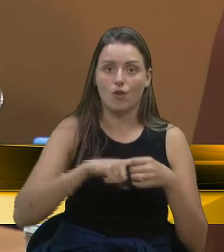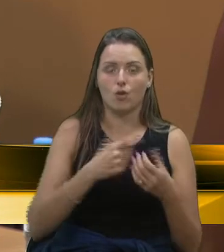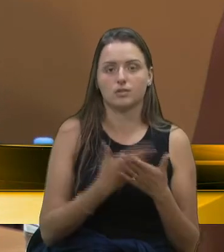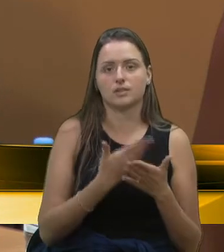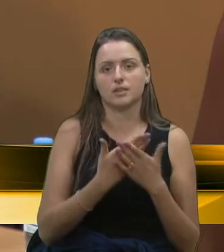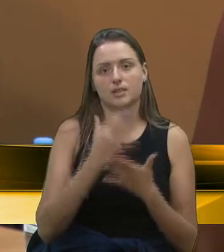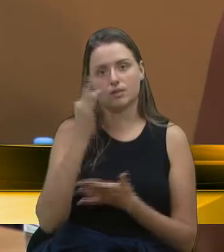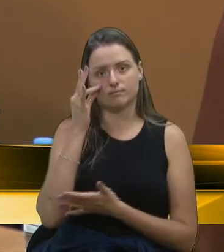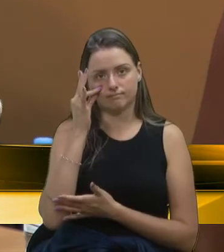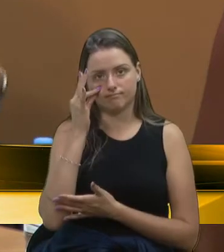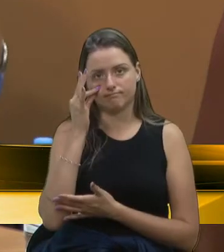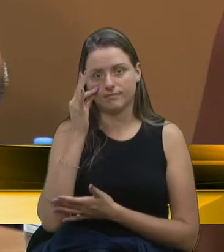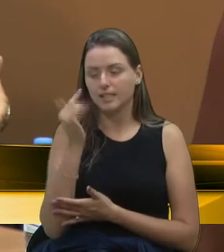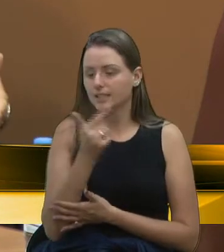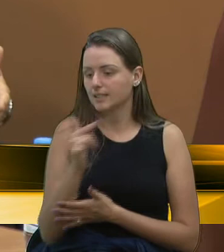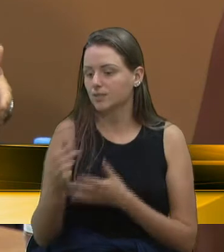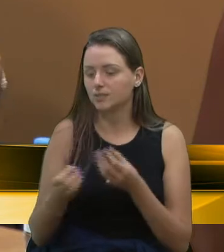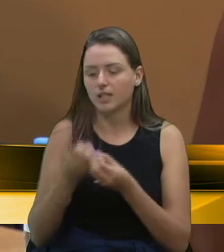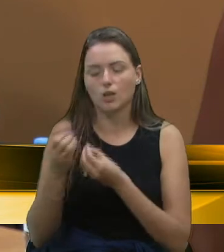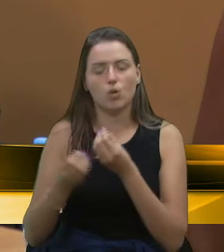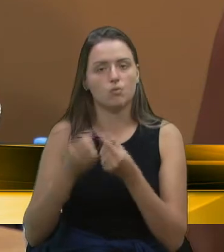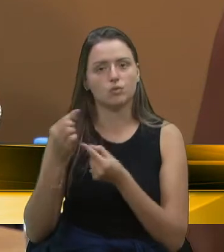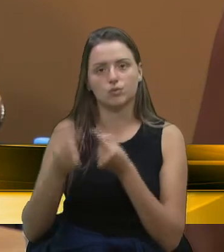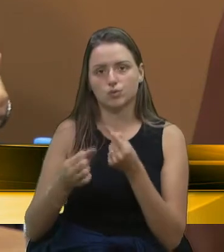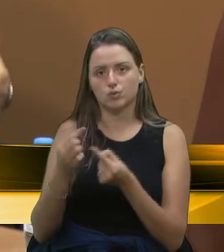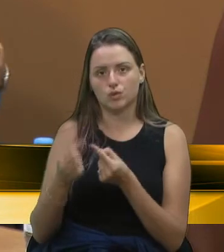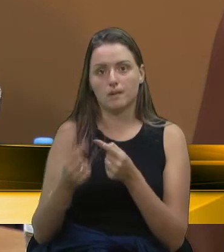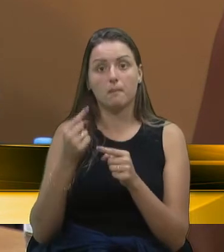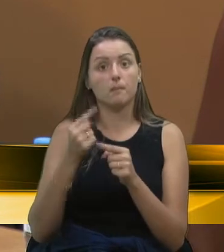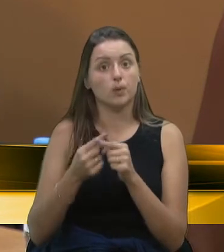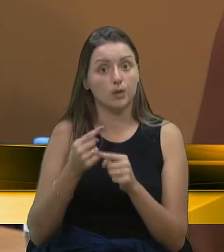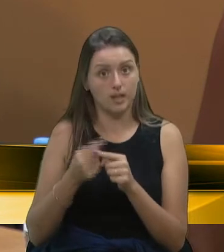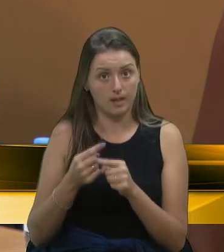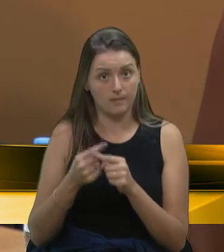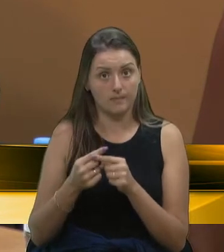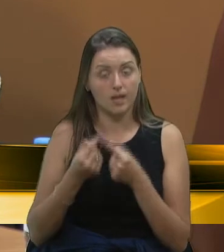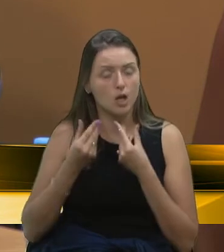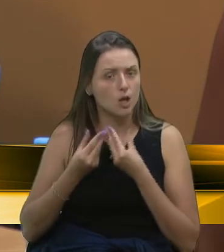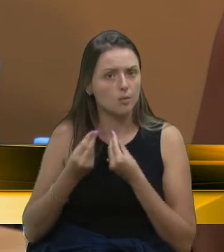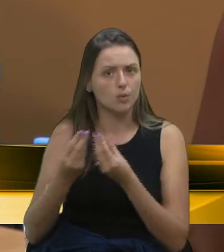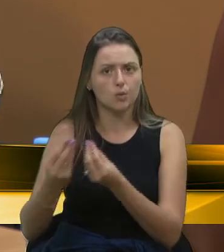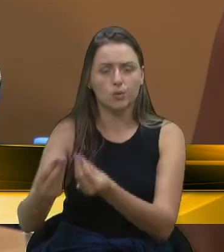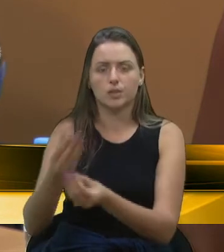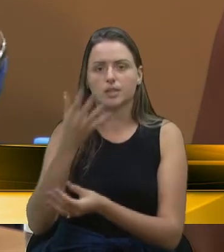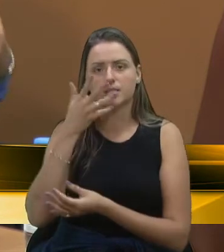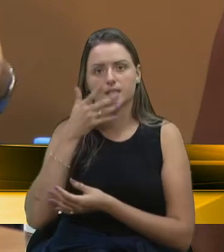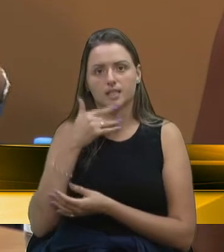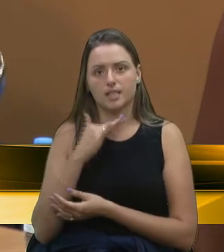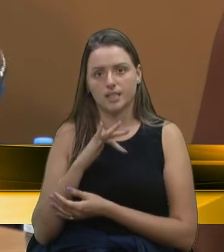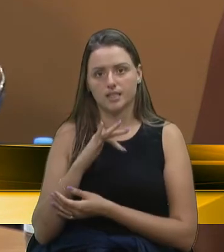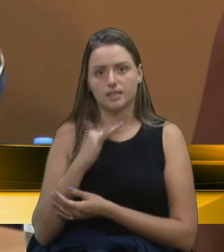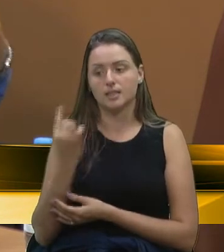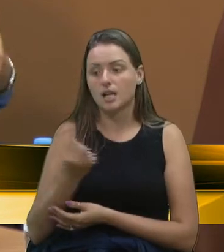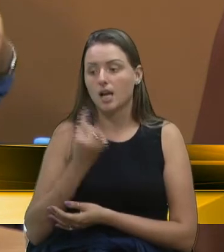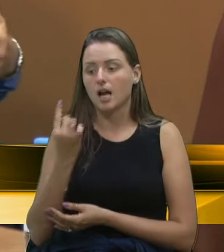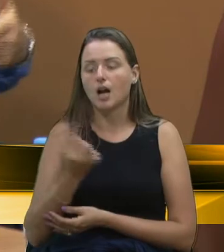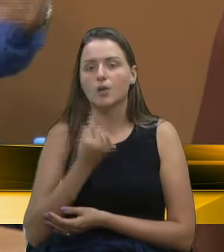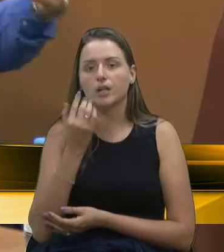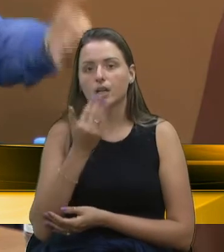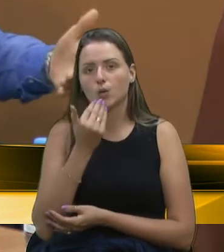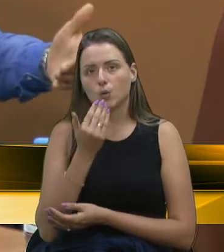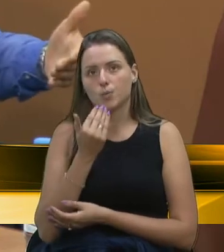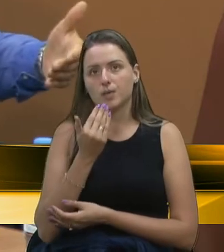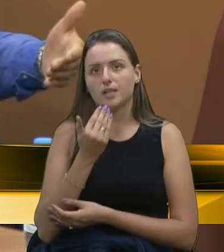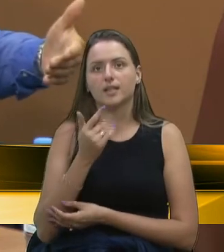presencial. É indiscutível a necessidade, mesmo porque muitas crianças, a única alimentação que fazem durante o dia é